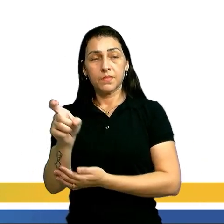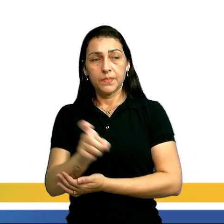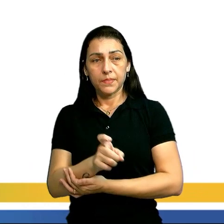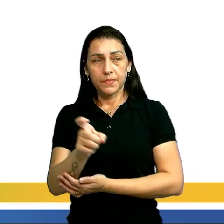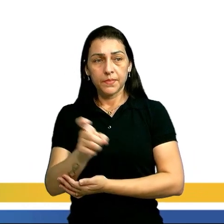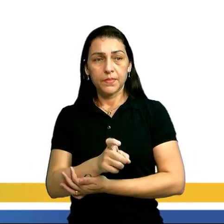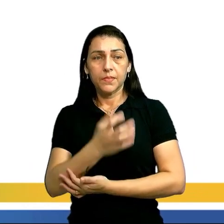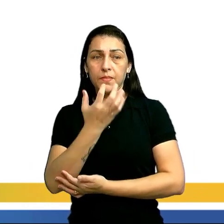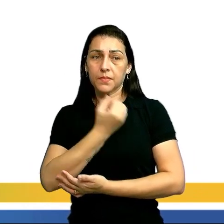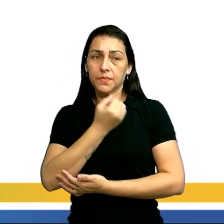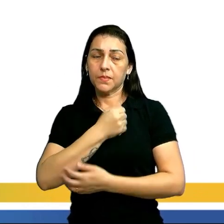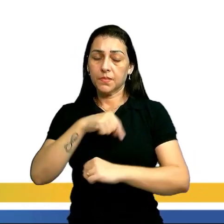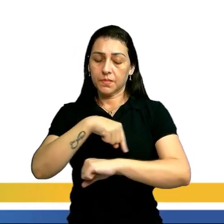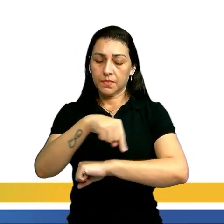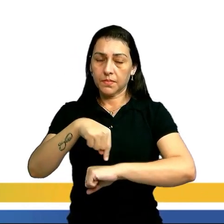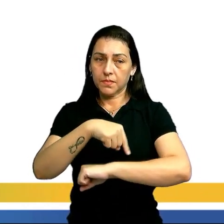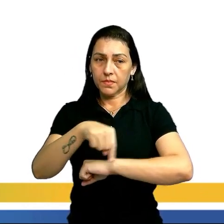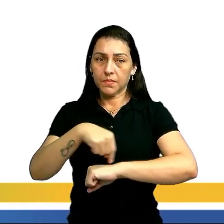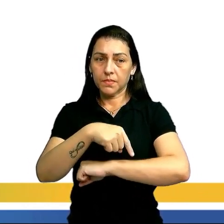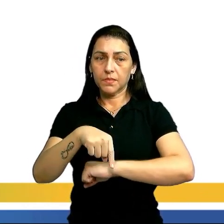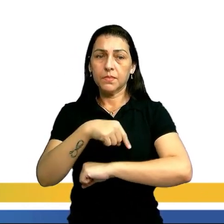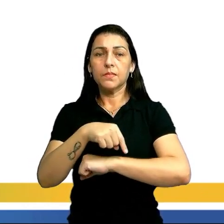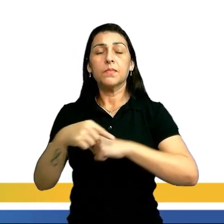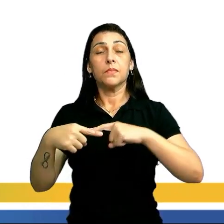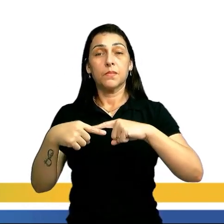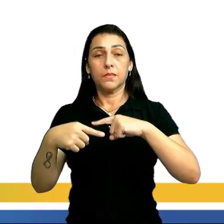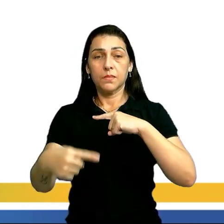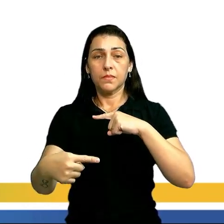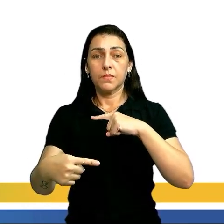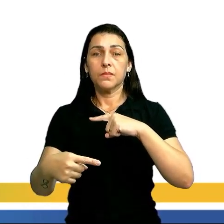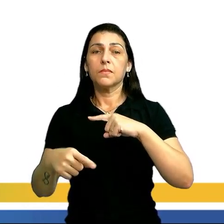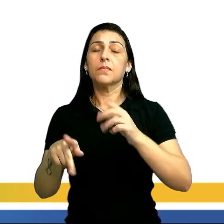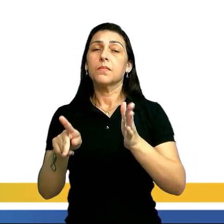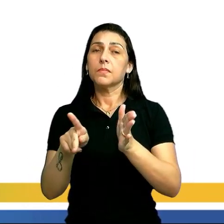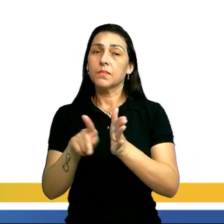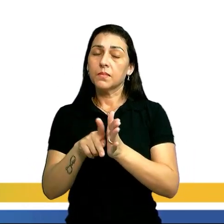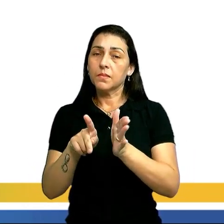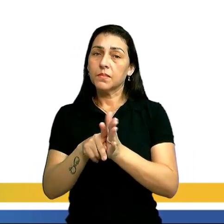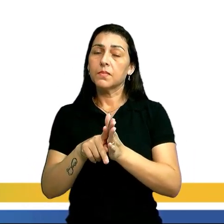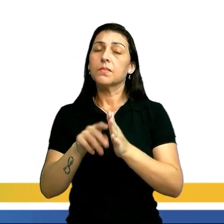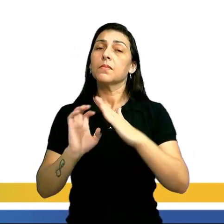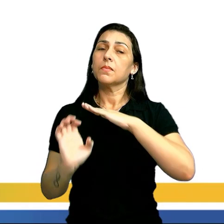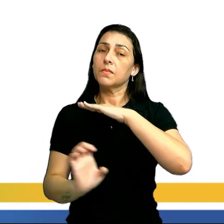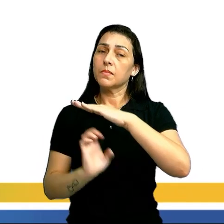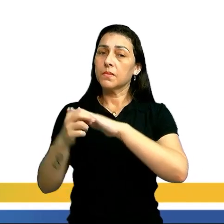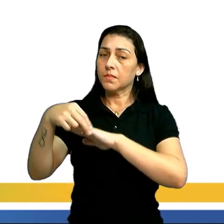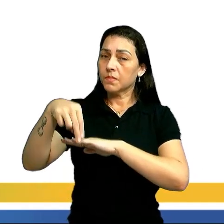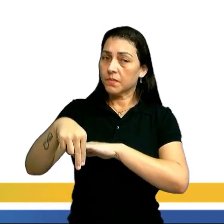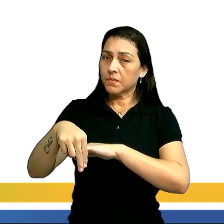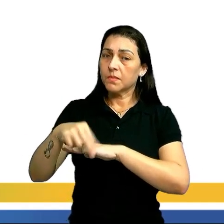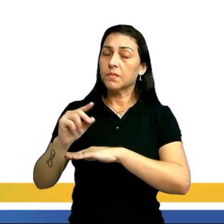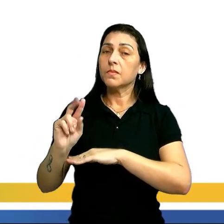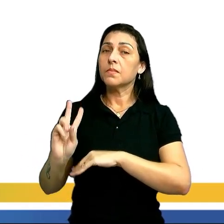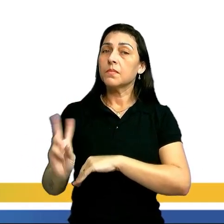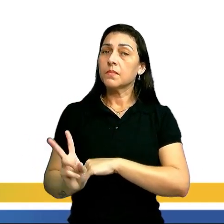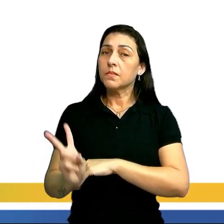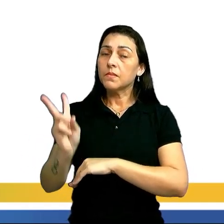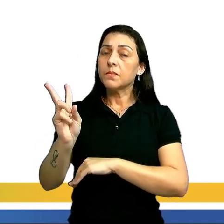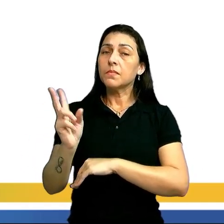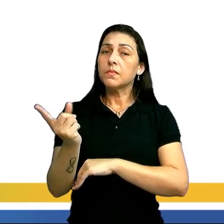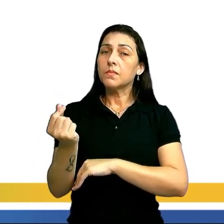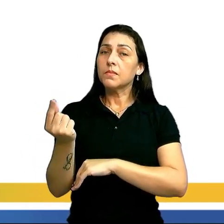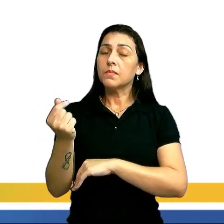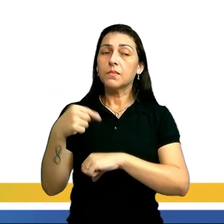Seja X o número de horas dedicadas semanalmente a seu negócio e N